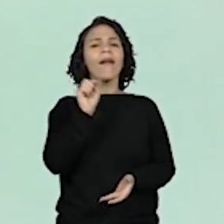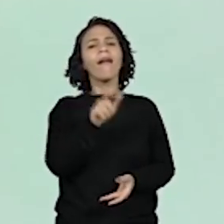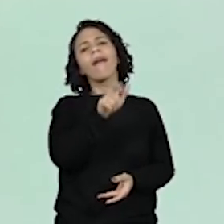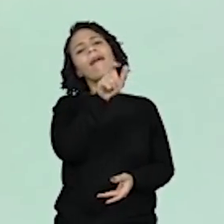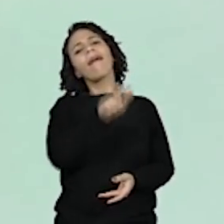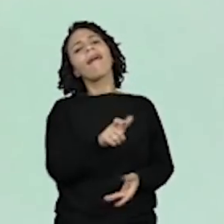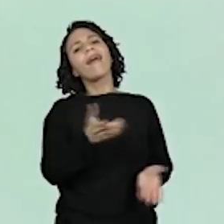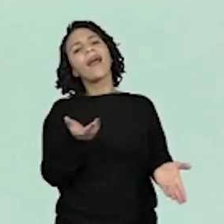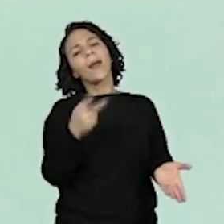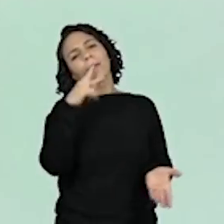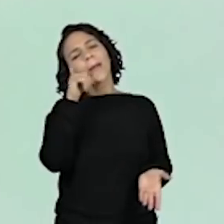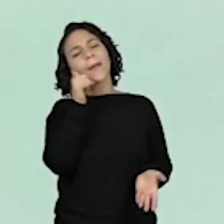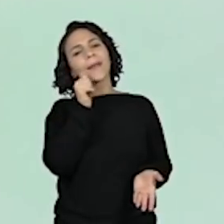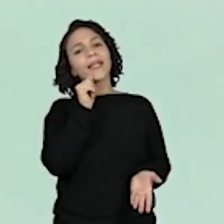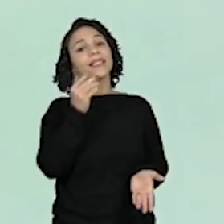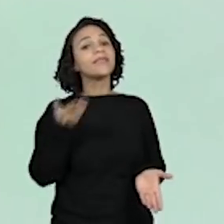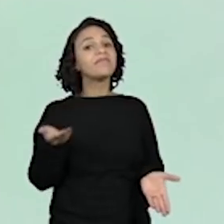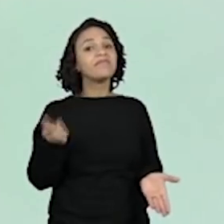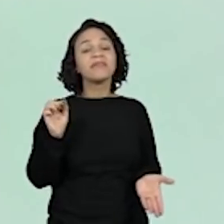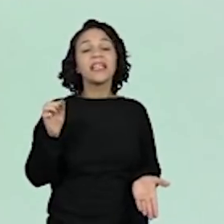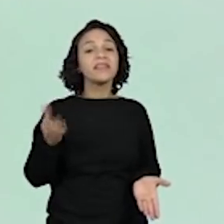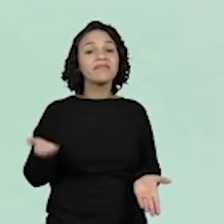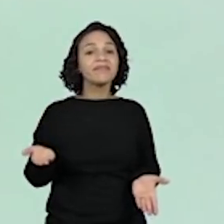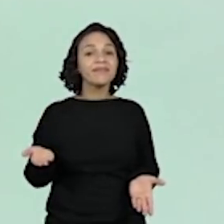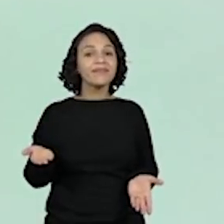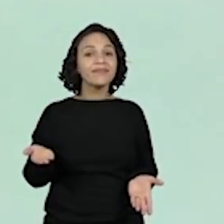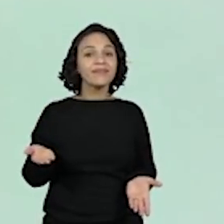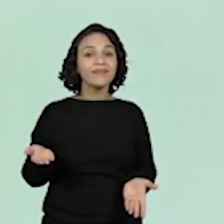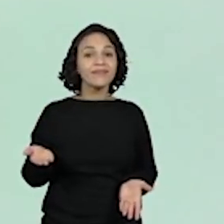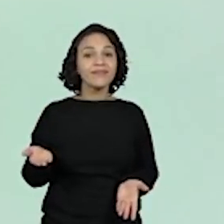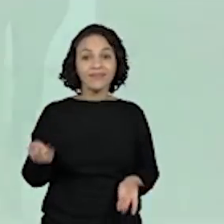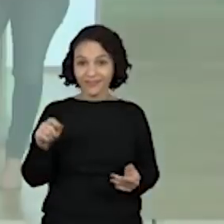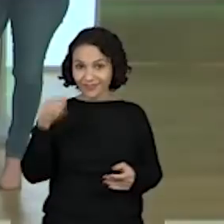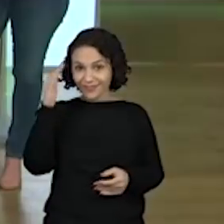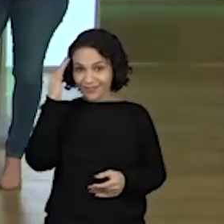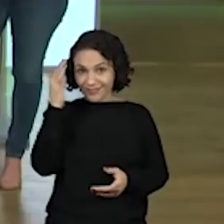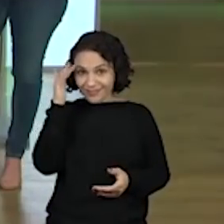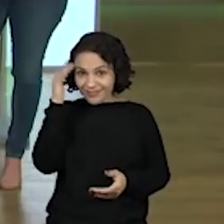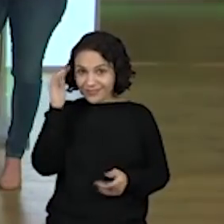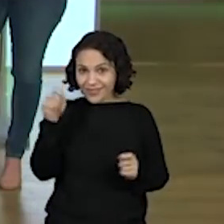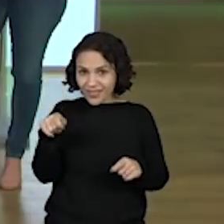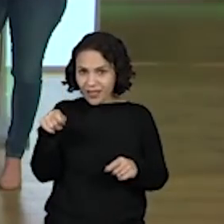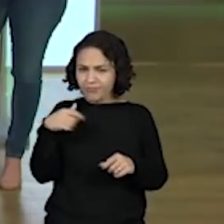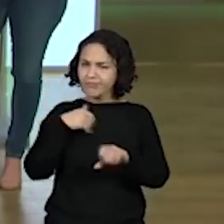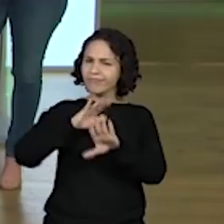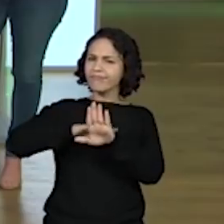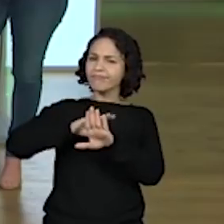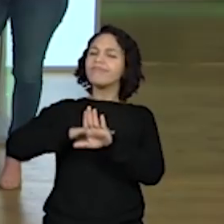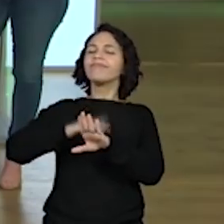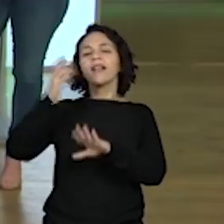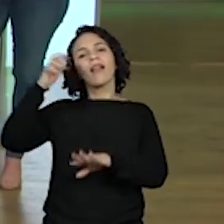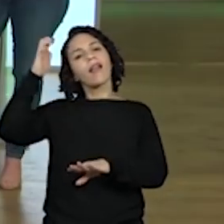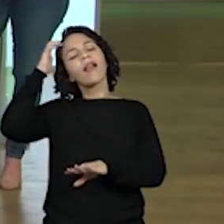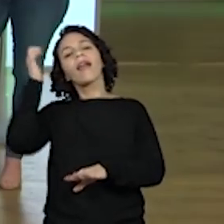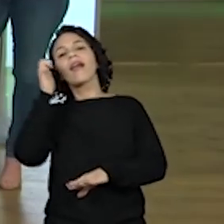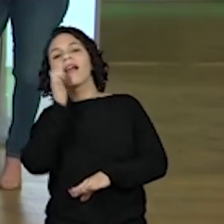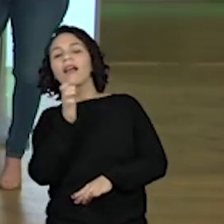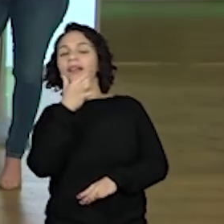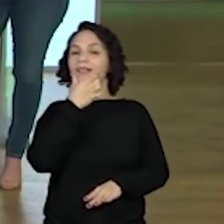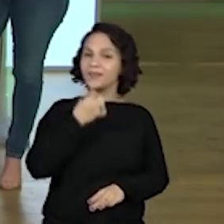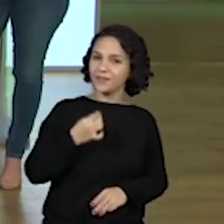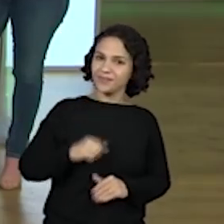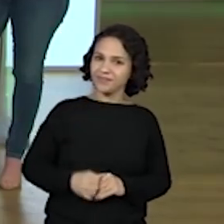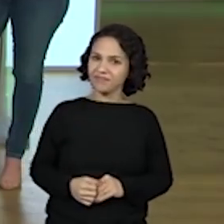então? A gente conseguiu perceber e entender aí pelo texto? Era o rei e a rainha. Isso mesmo. Puxa